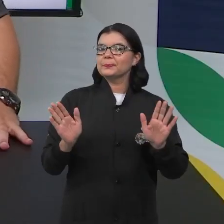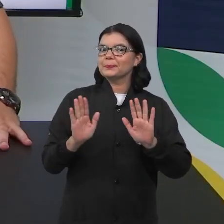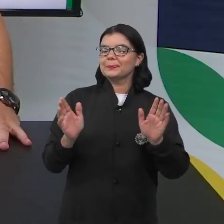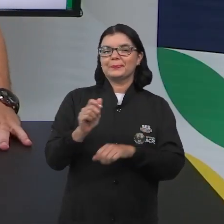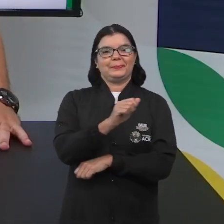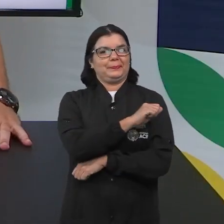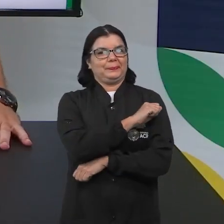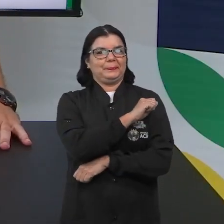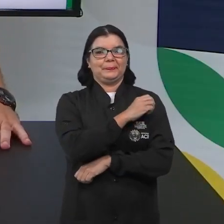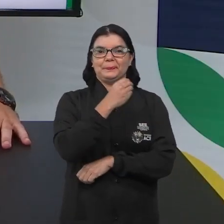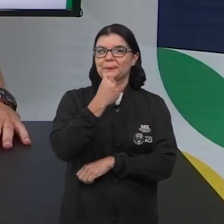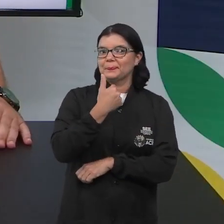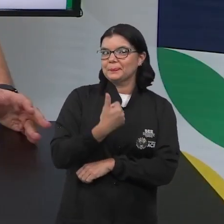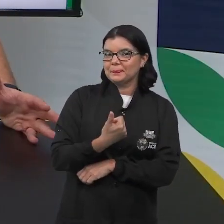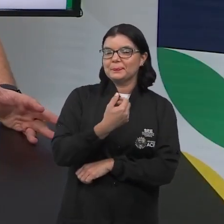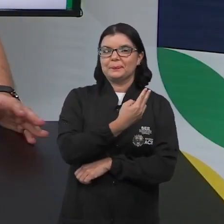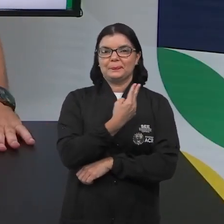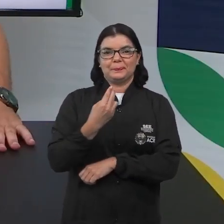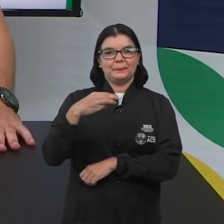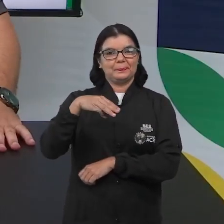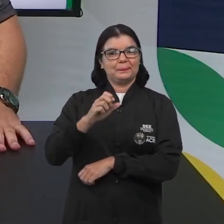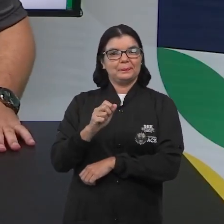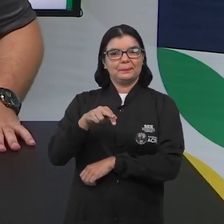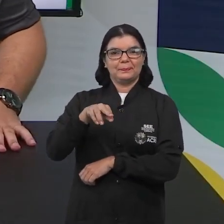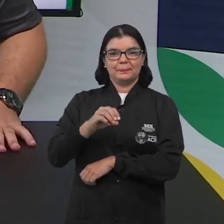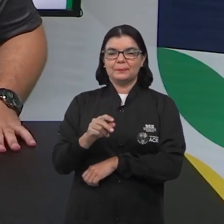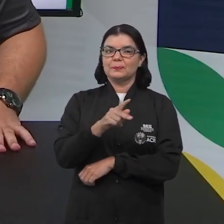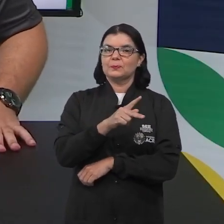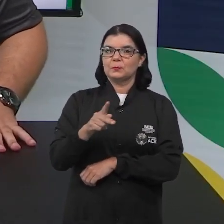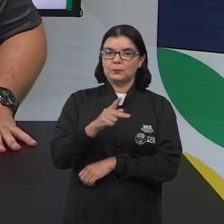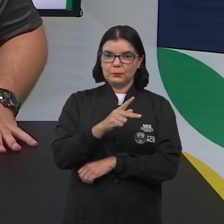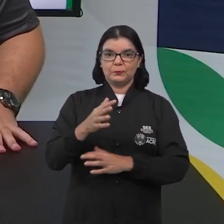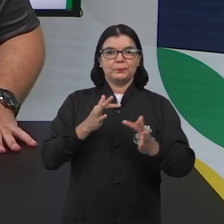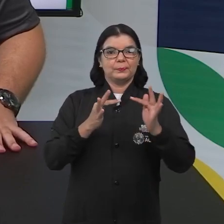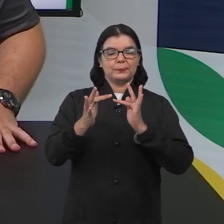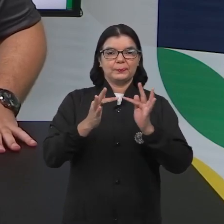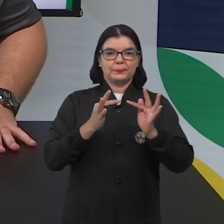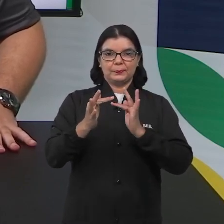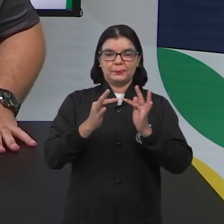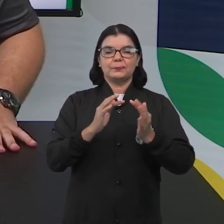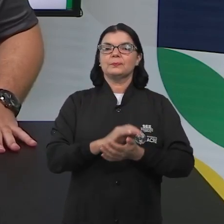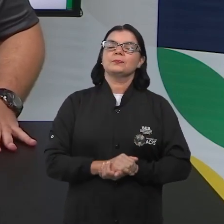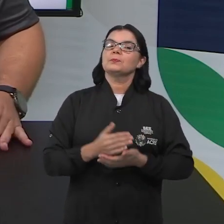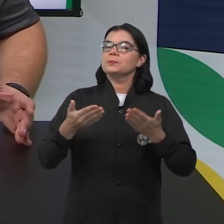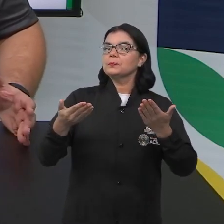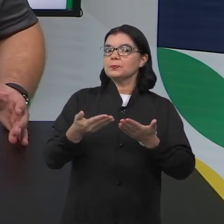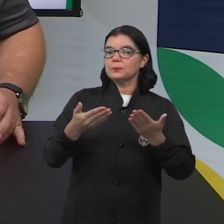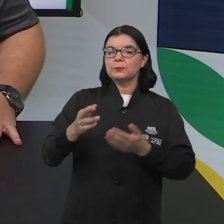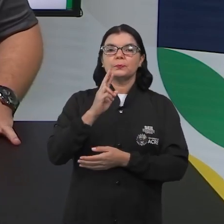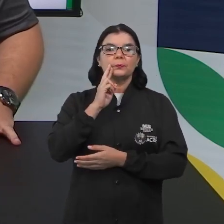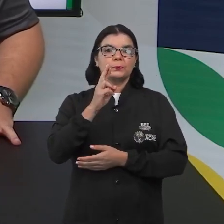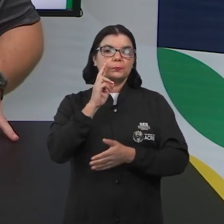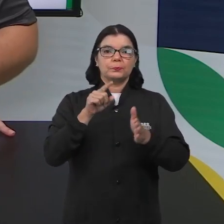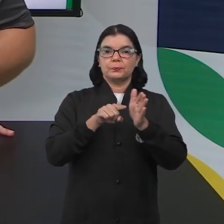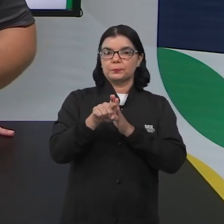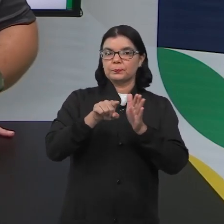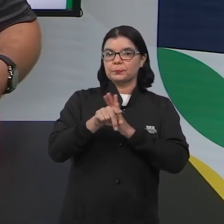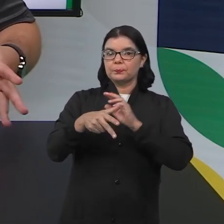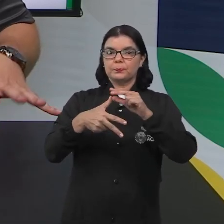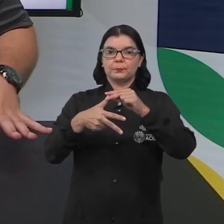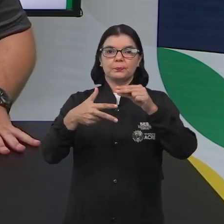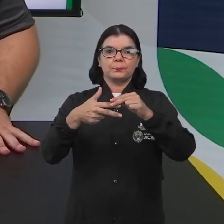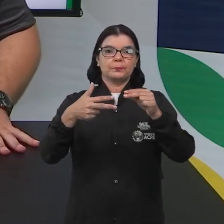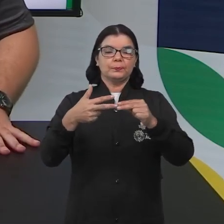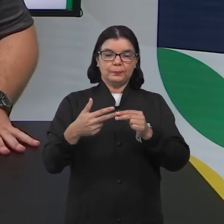Olá, estudante, tudo bem com vocês? Meu nome é Mário Victor, eu sou professor do componente de Física. Pessoal, hoje a gente vai resolver mais uma questão do Enem.